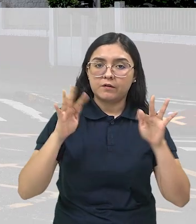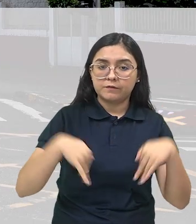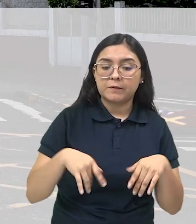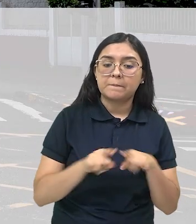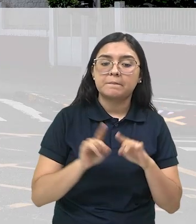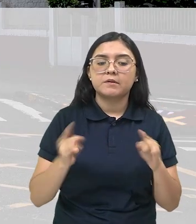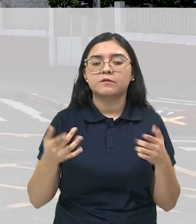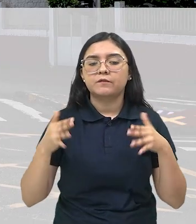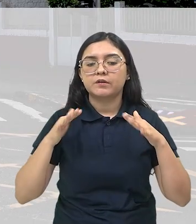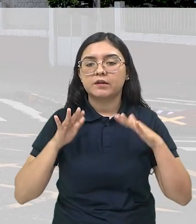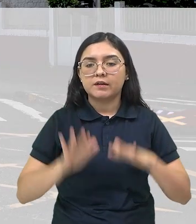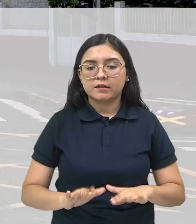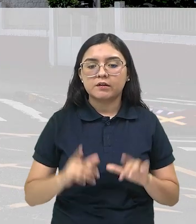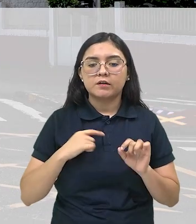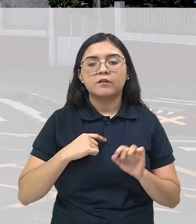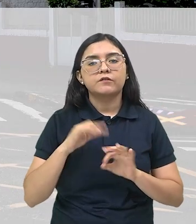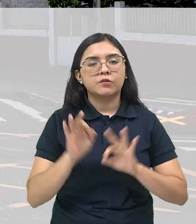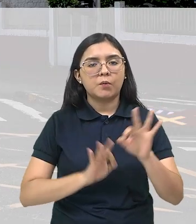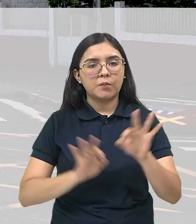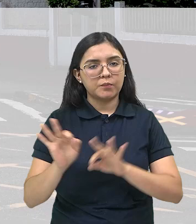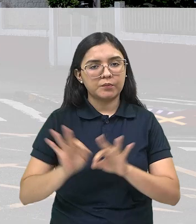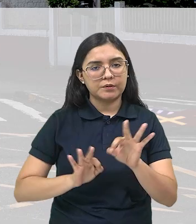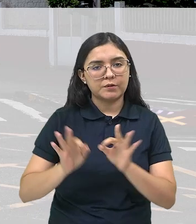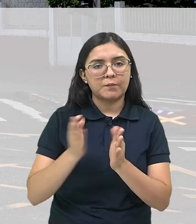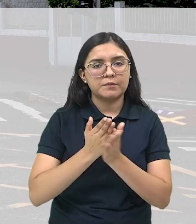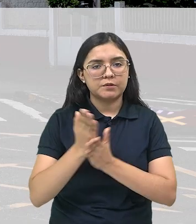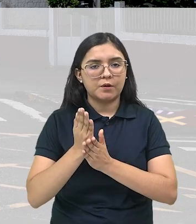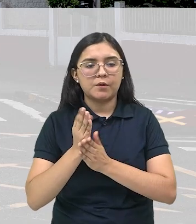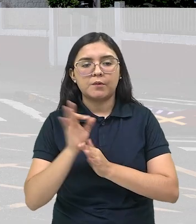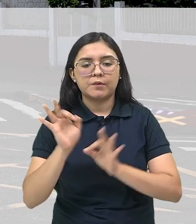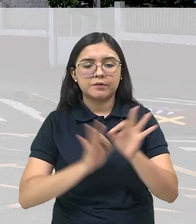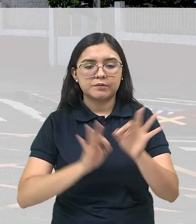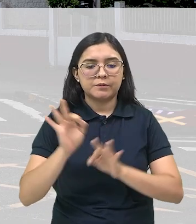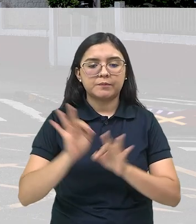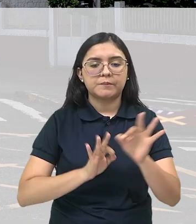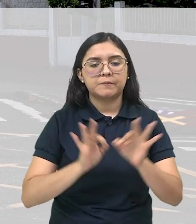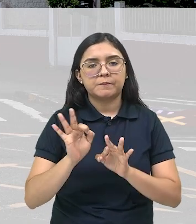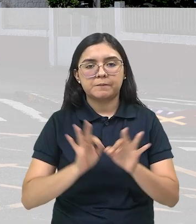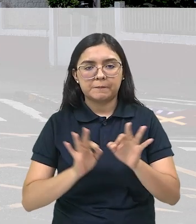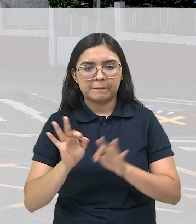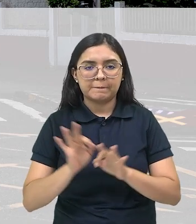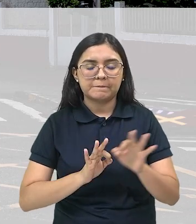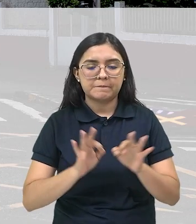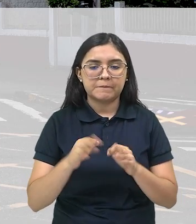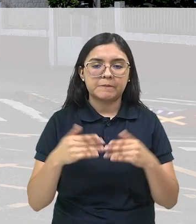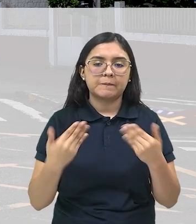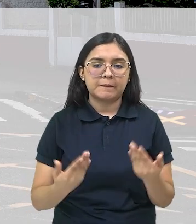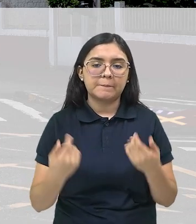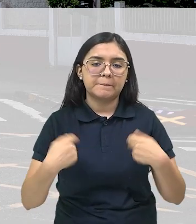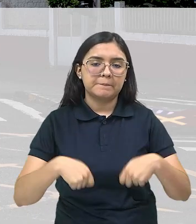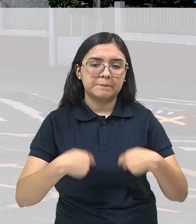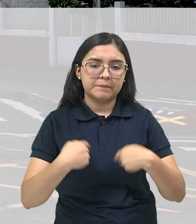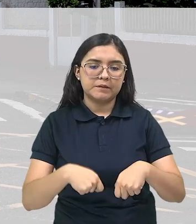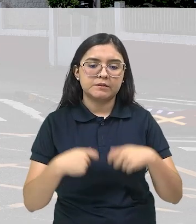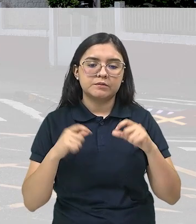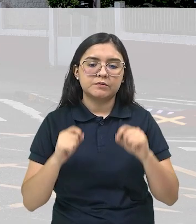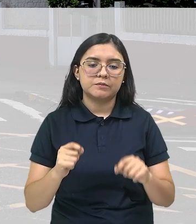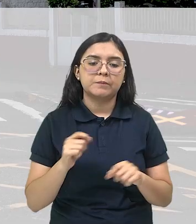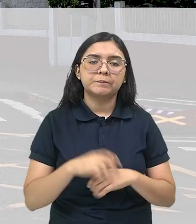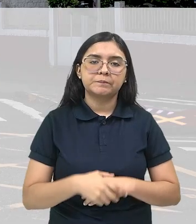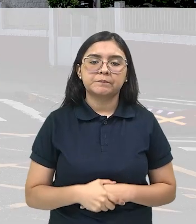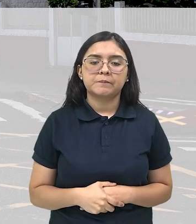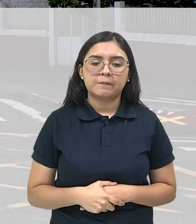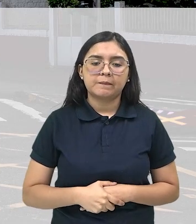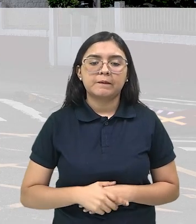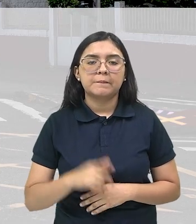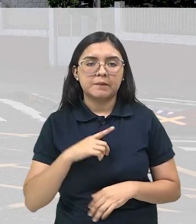Fiquei, né, com esse resto aqui, vou ter que começar a arrumar aqui, né? Fazer o quê, né? A gente vai ter que fazer agora... Vou ter que fazer...